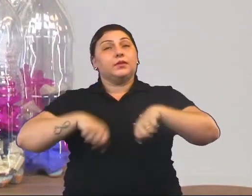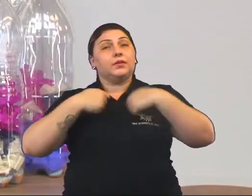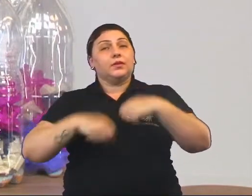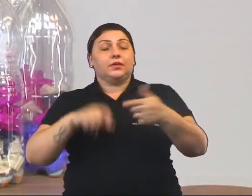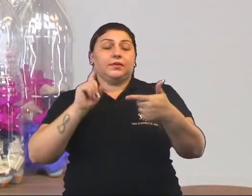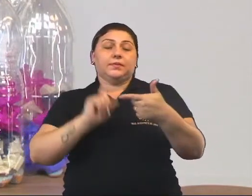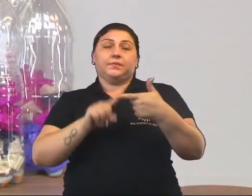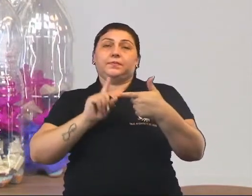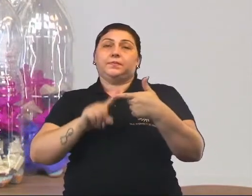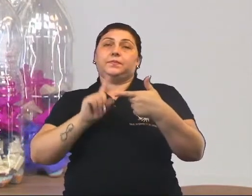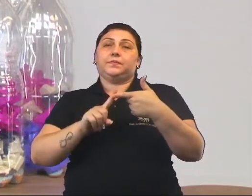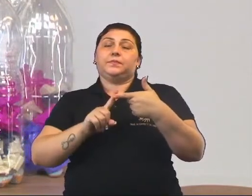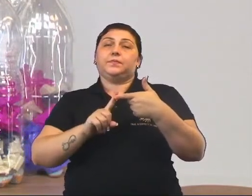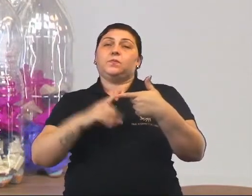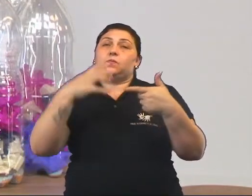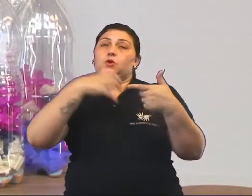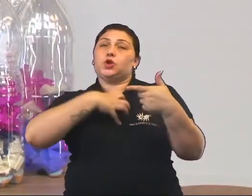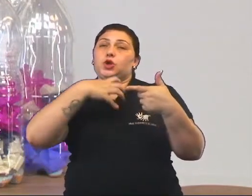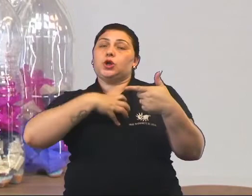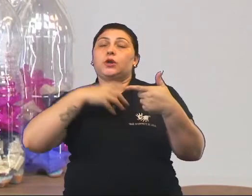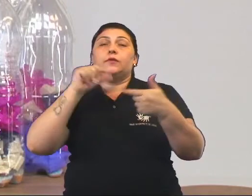necessários, o